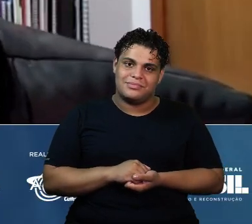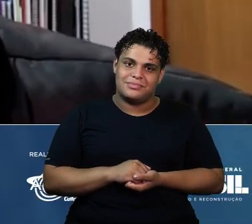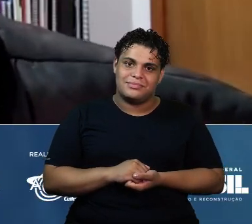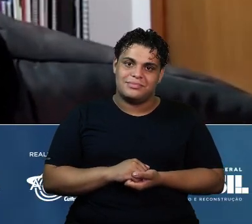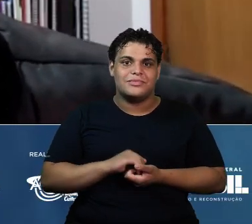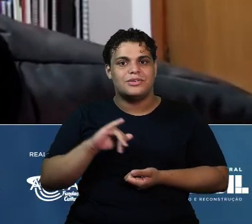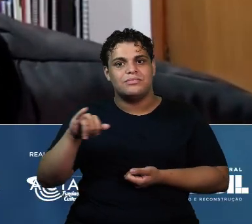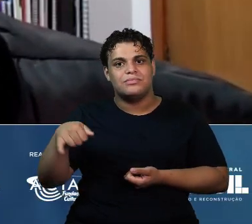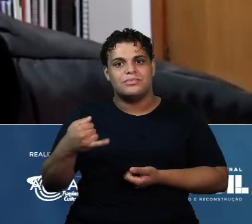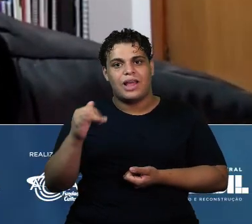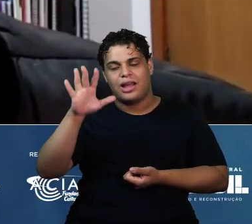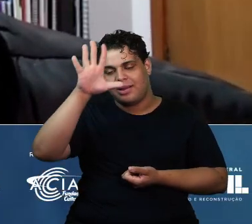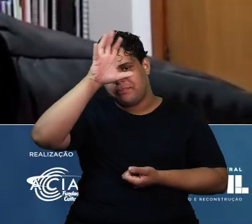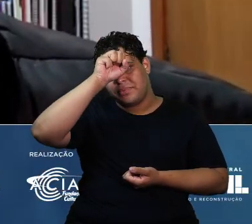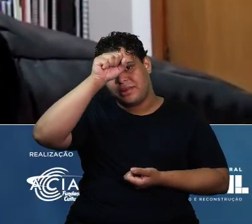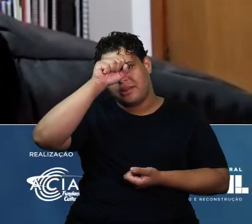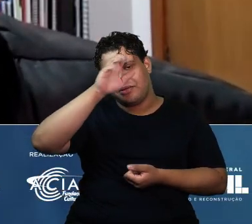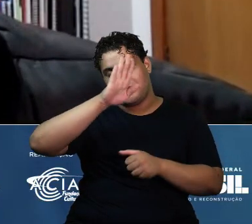um pouco mais